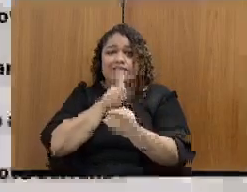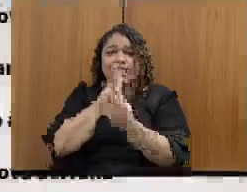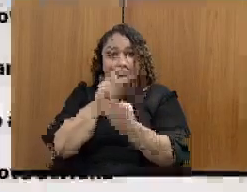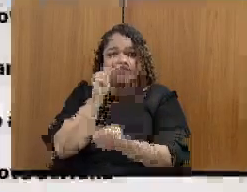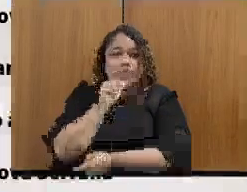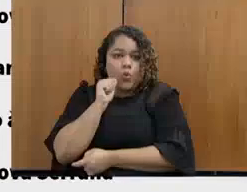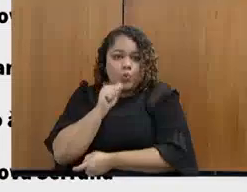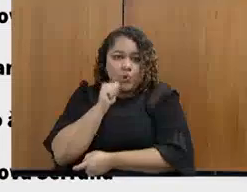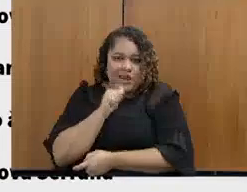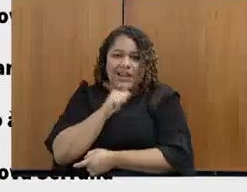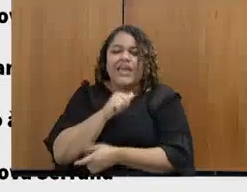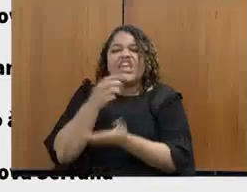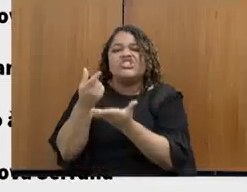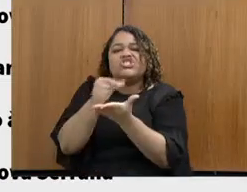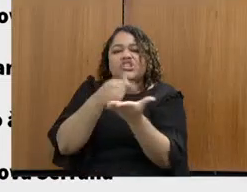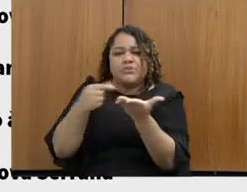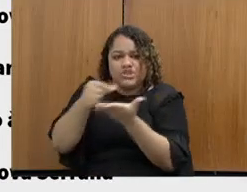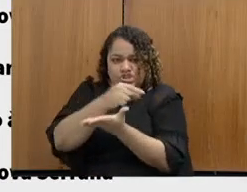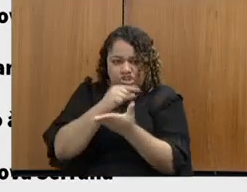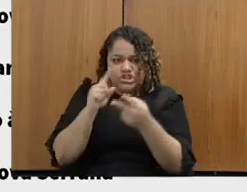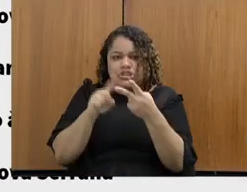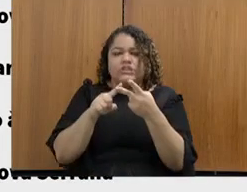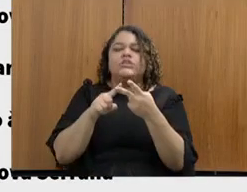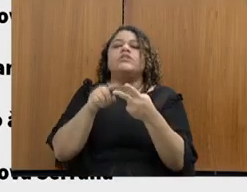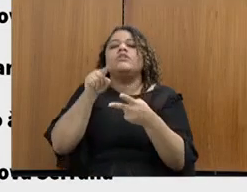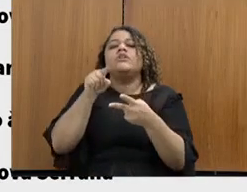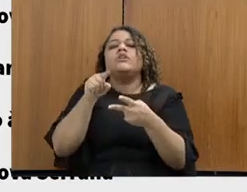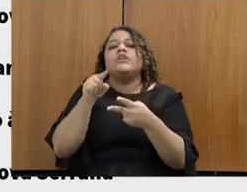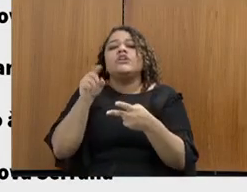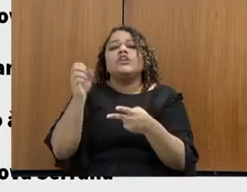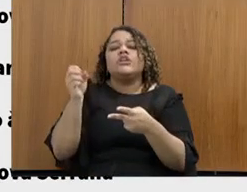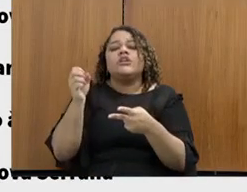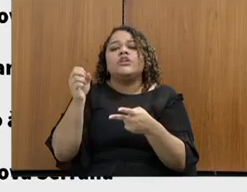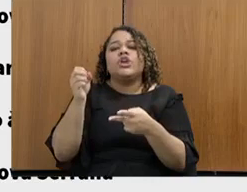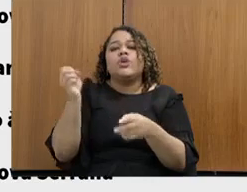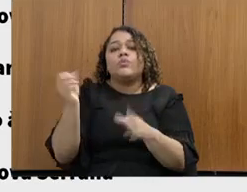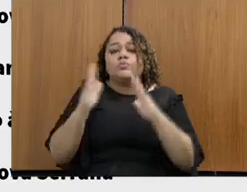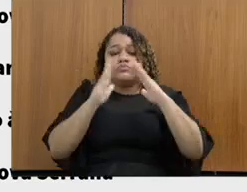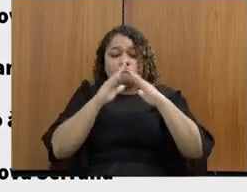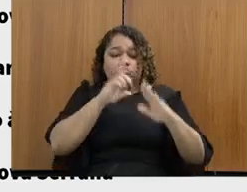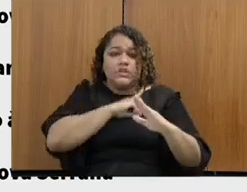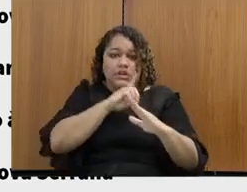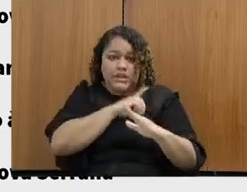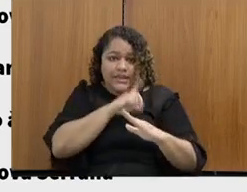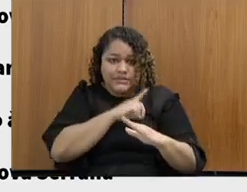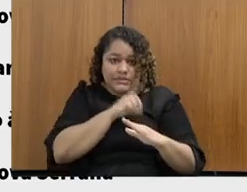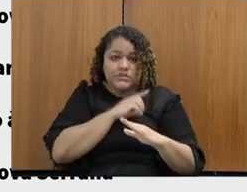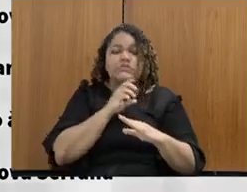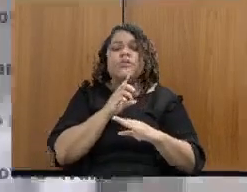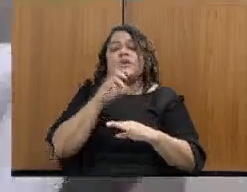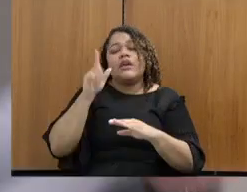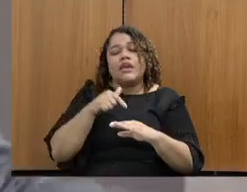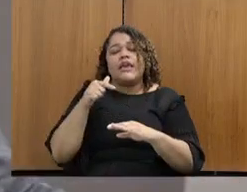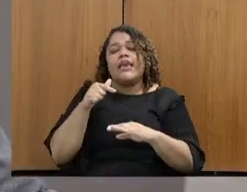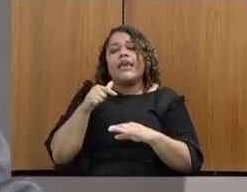da Polícia Civil em Nova Serrana delegacia de polícia e posto de perícia integrada em Extrema